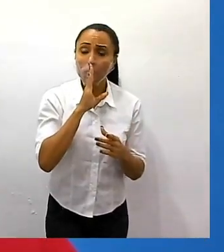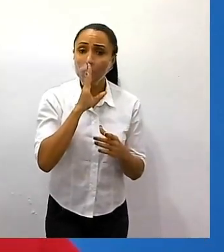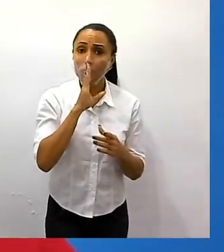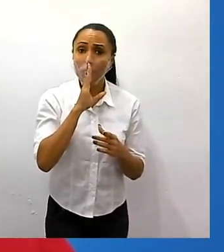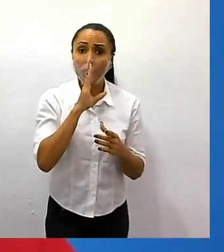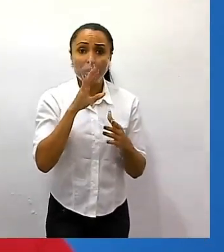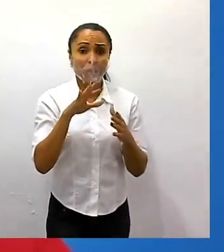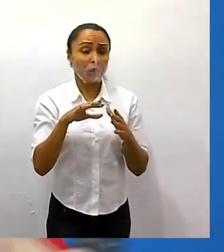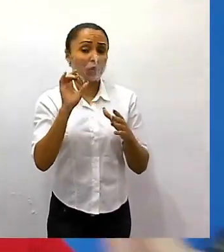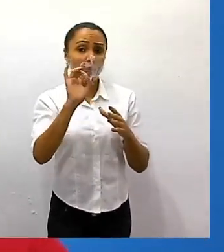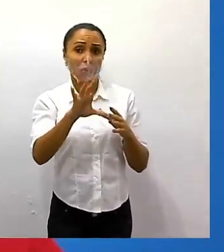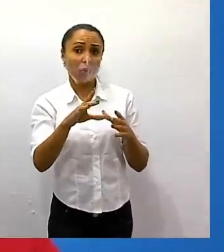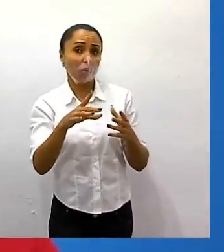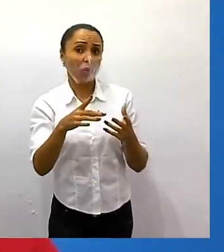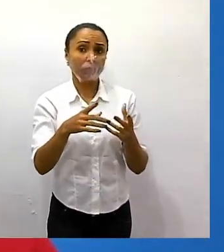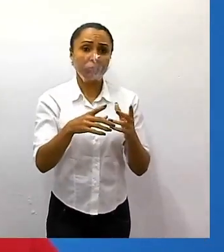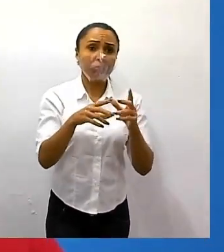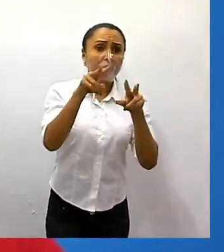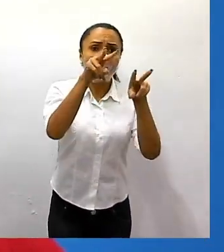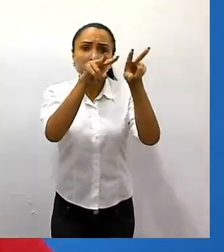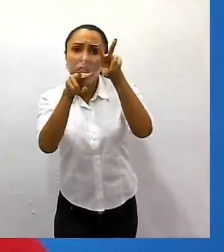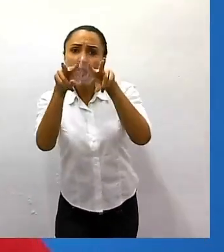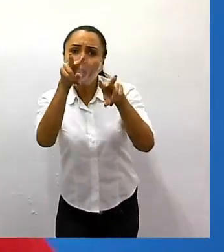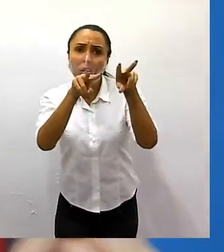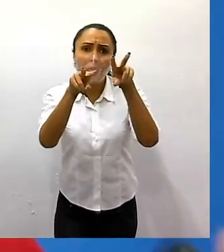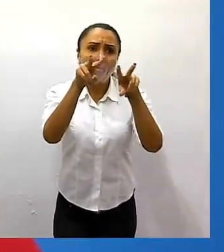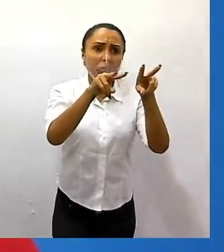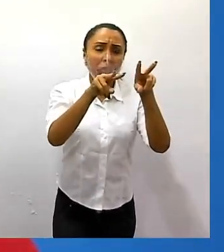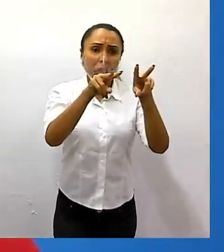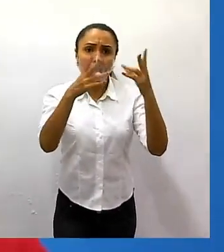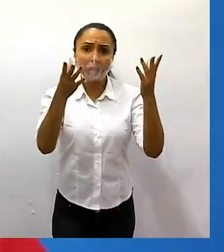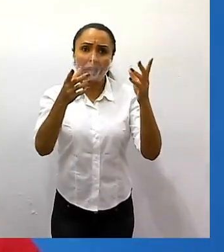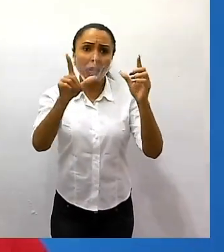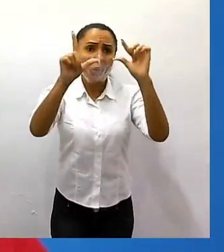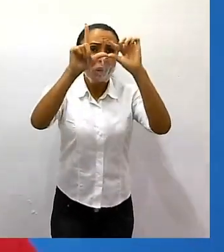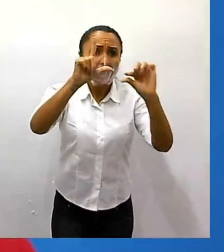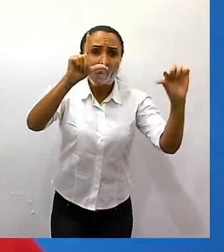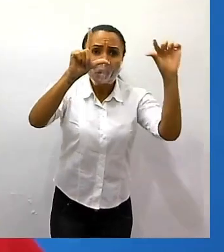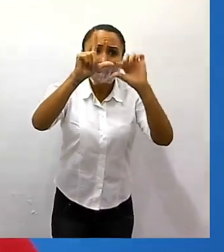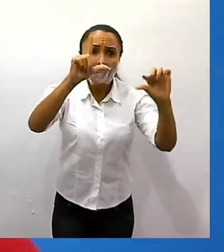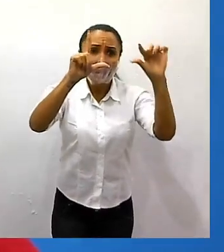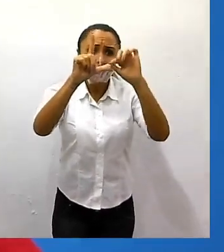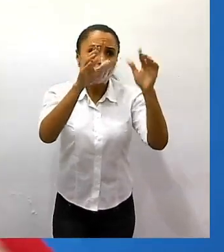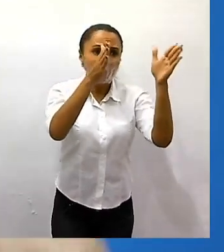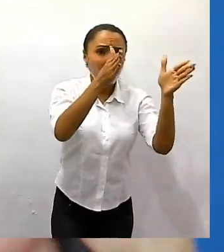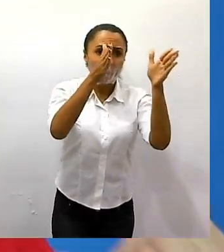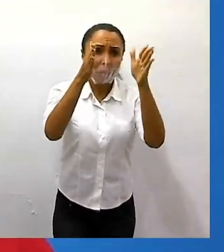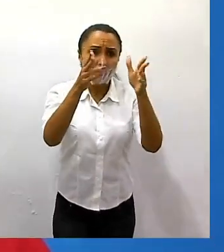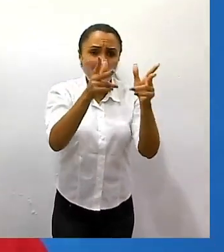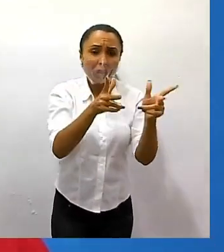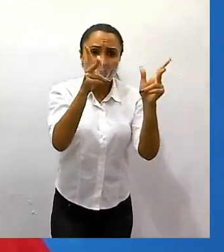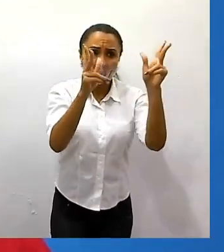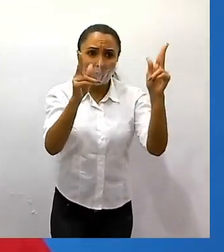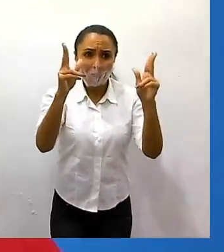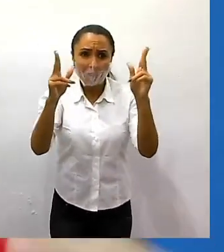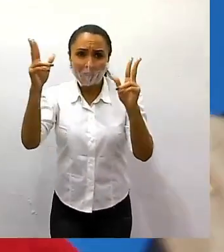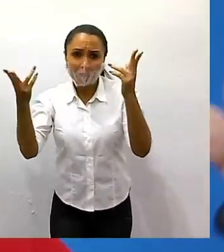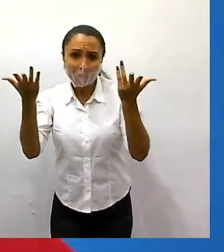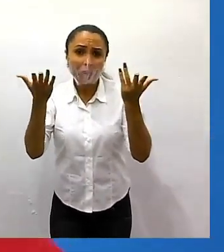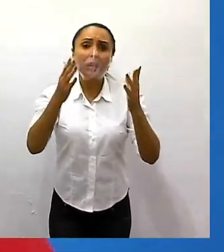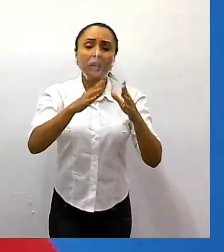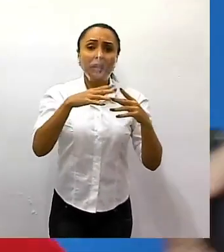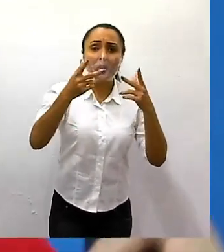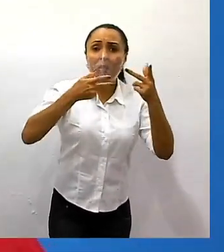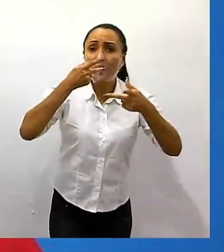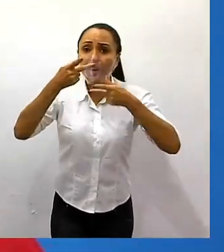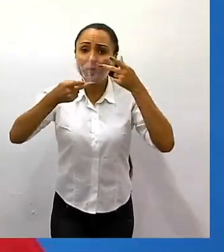né, ver as imagens e entravam legendas entre uma imagem e outra, entravam legendas das